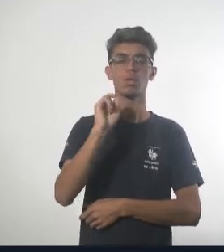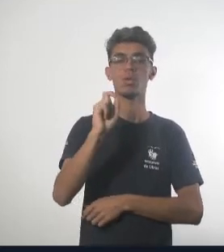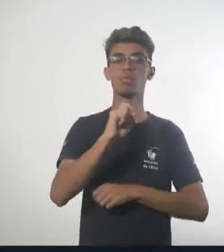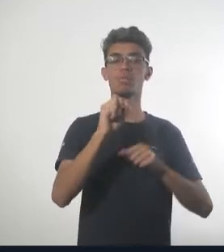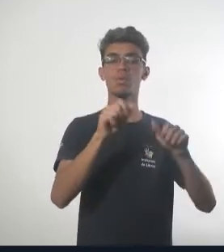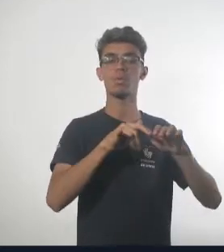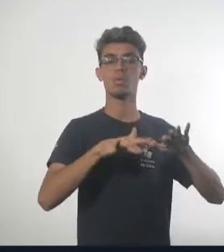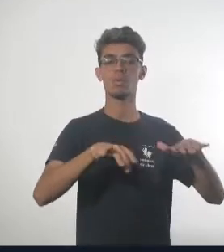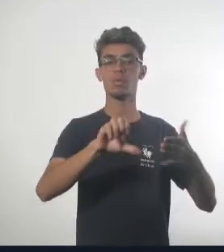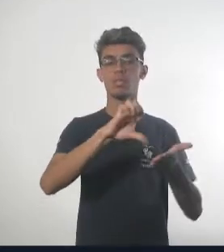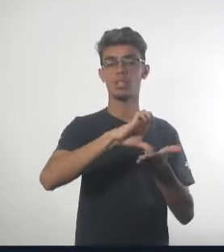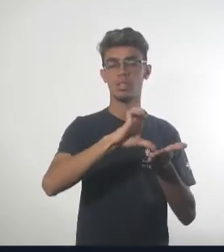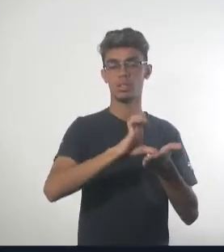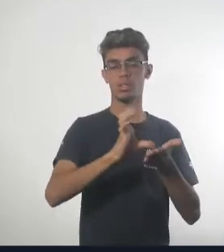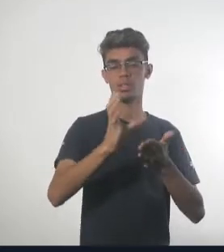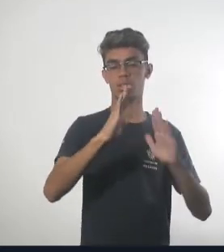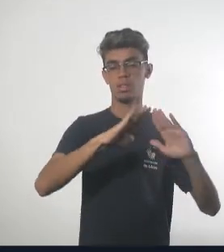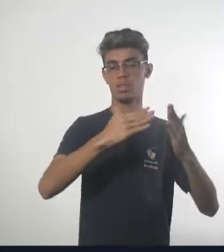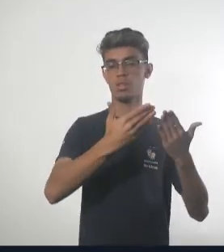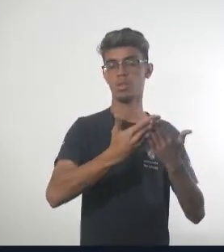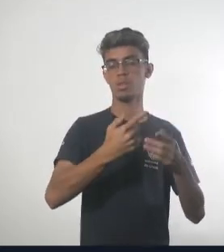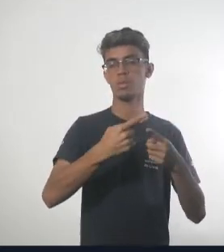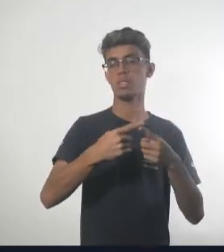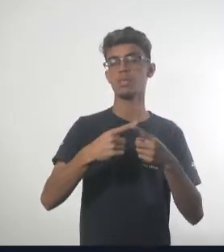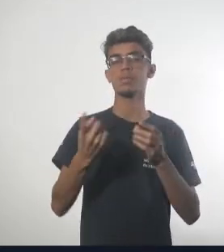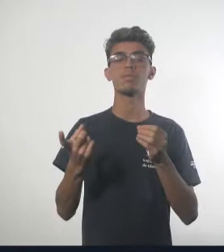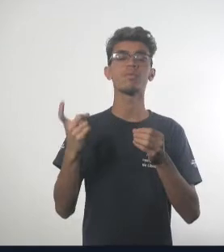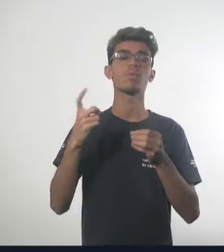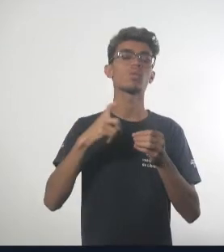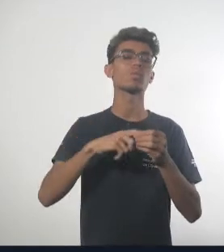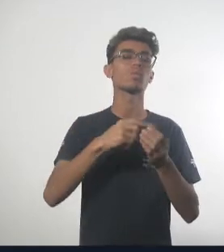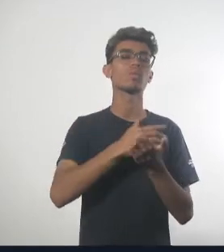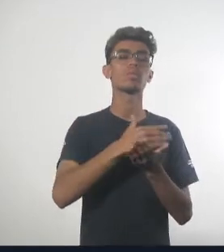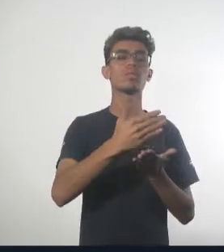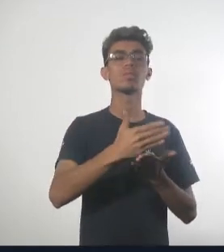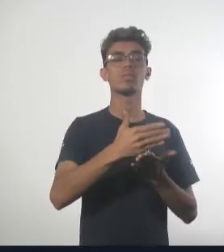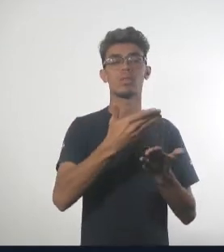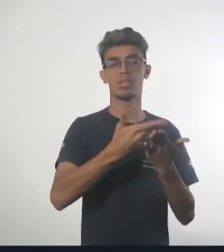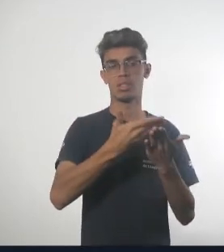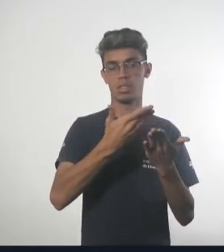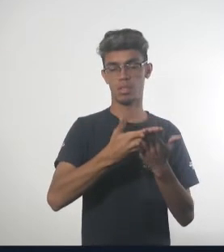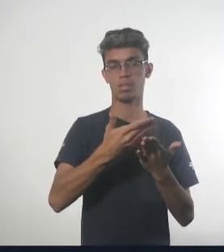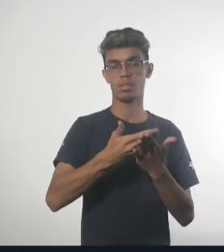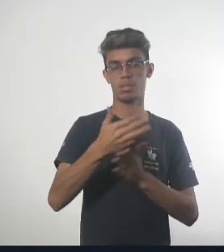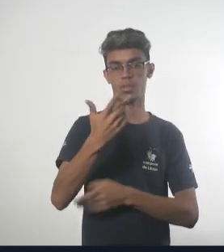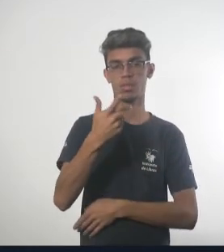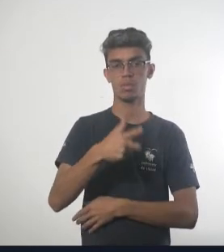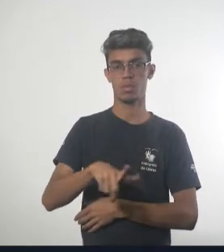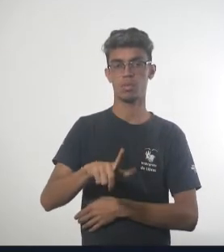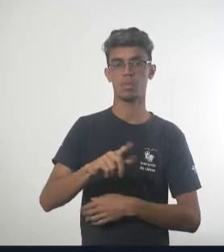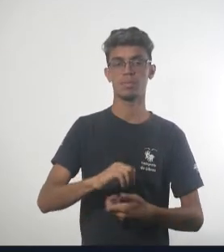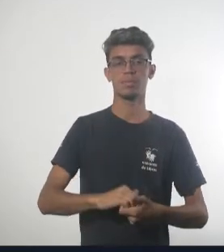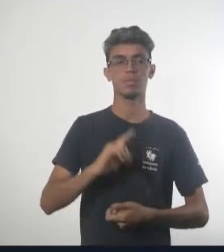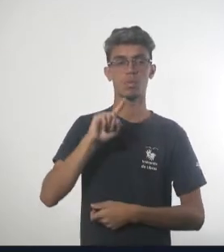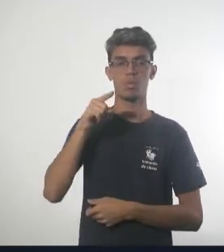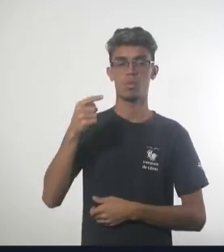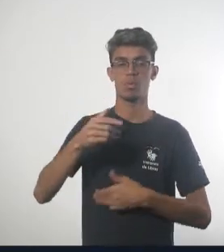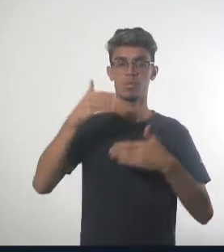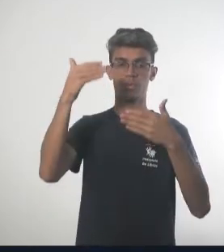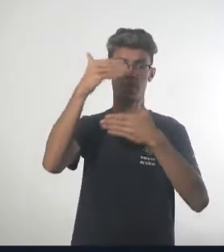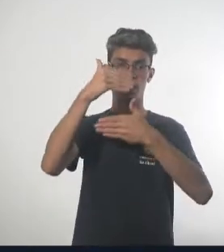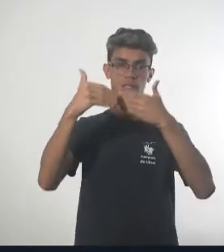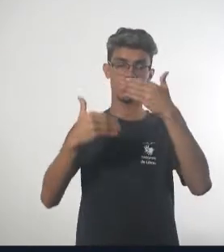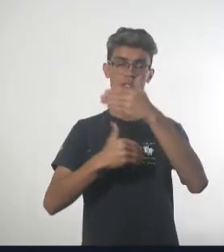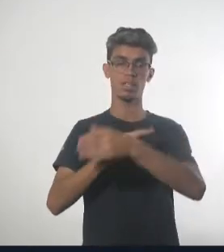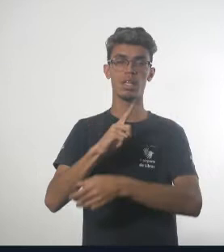em unidades escolares por conta da volta, né, das atividades escolares, da volta às aulas. No próximo slide, nós temos